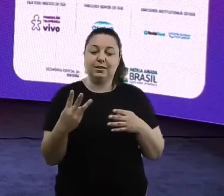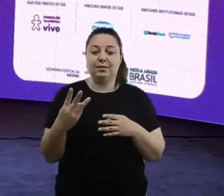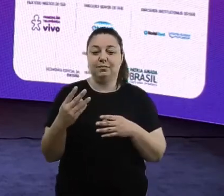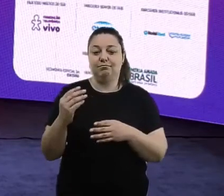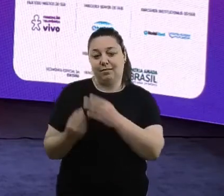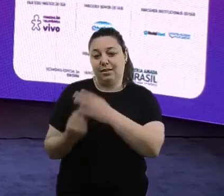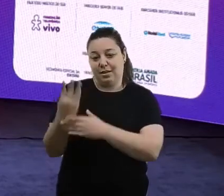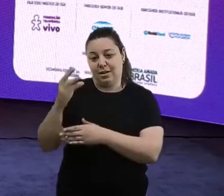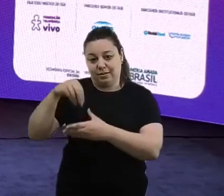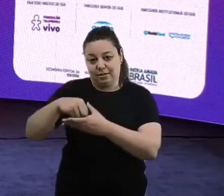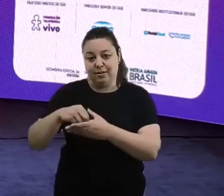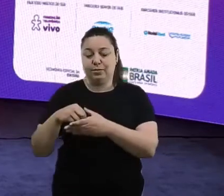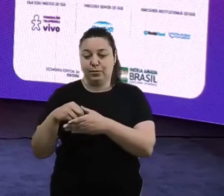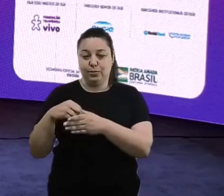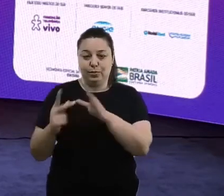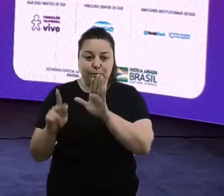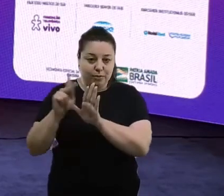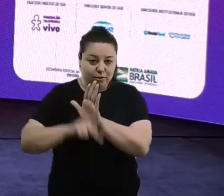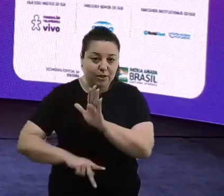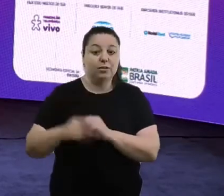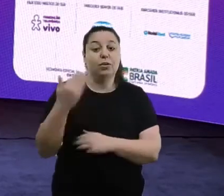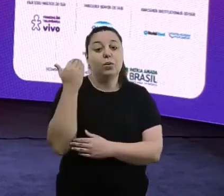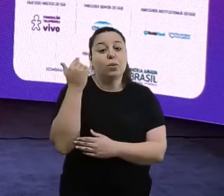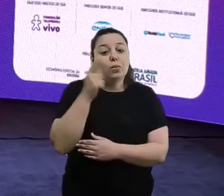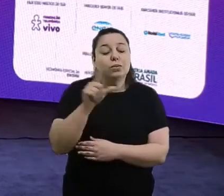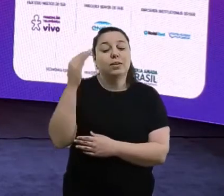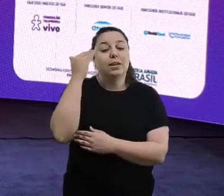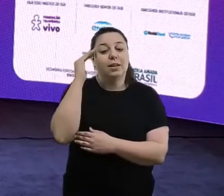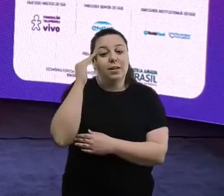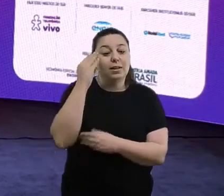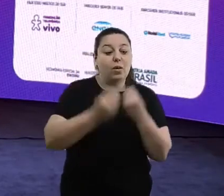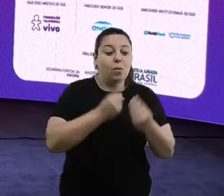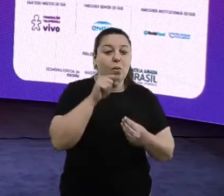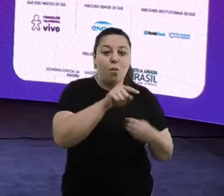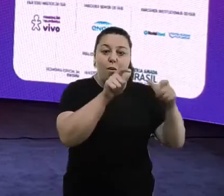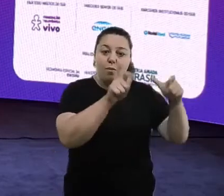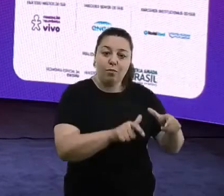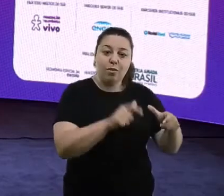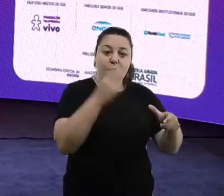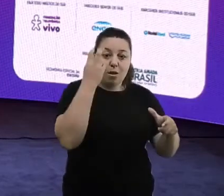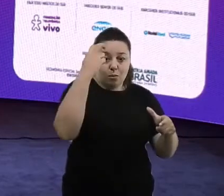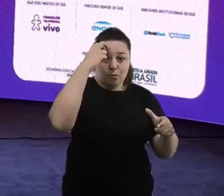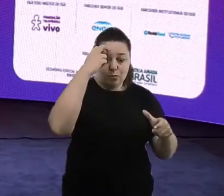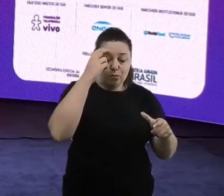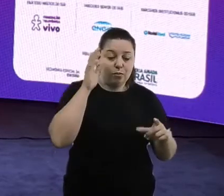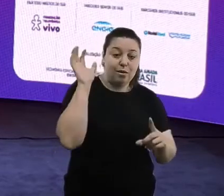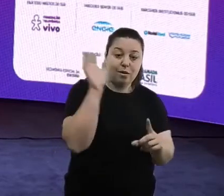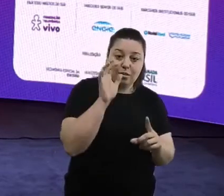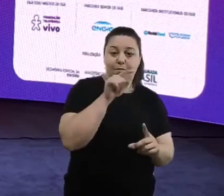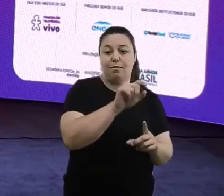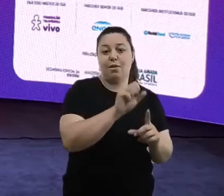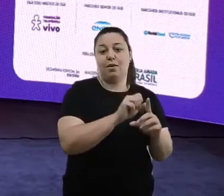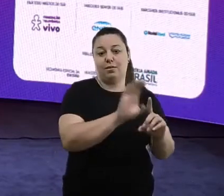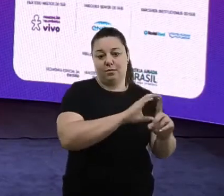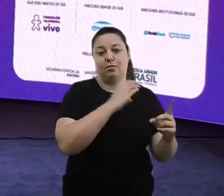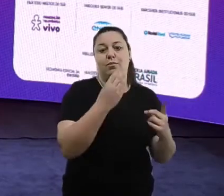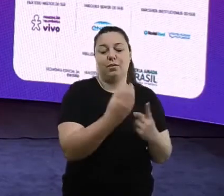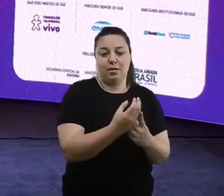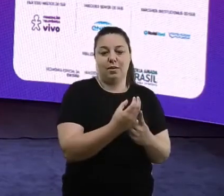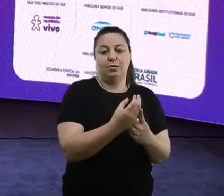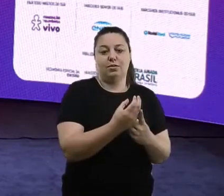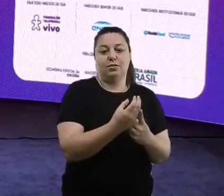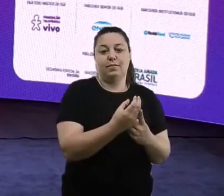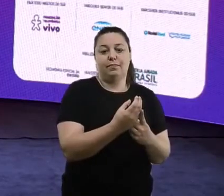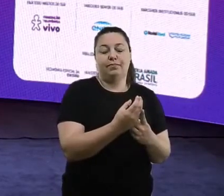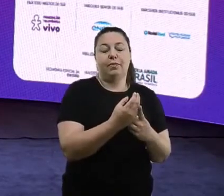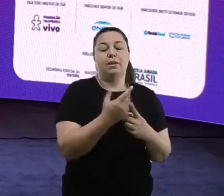status da casa de cultura, quanto que ela estava impactando aquela comunidade naquele determinado momento. E aí se percebia aonde que tinham pontos